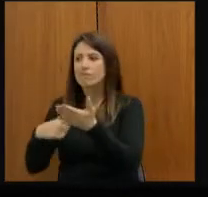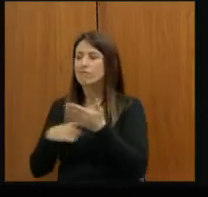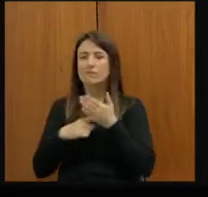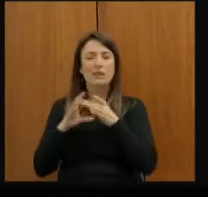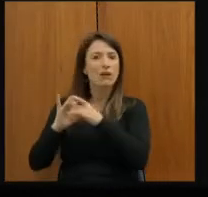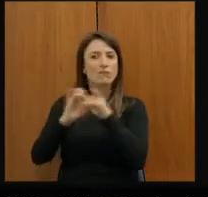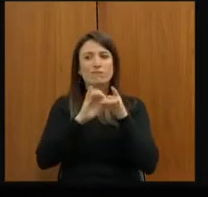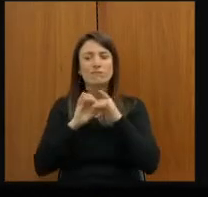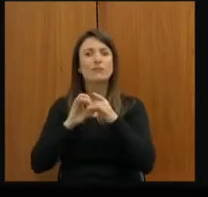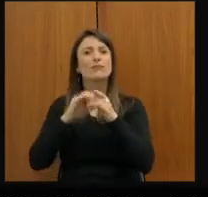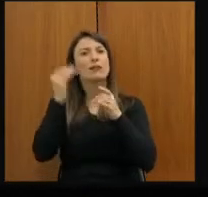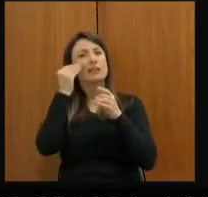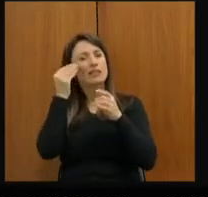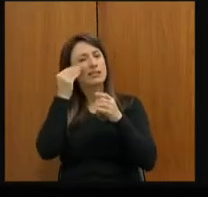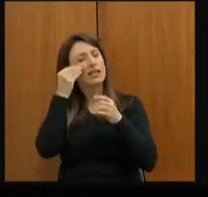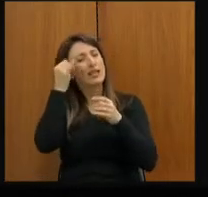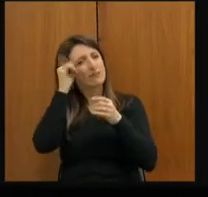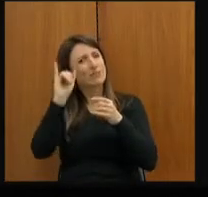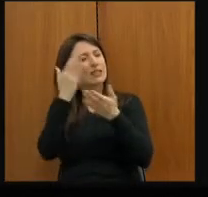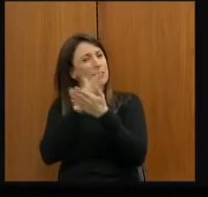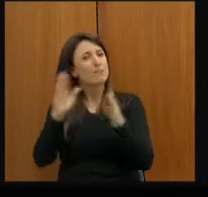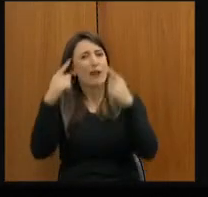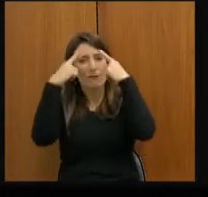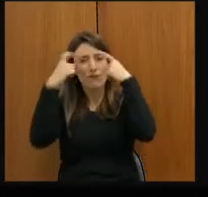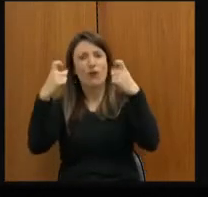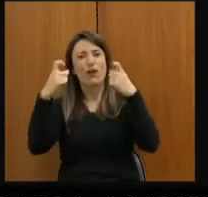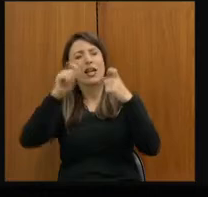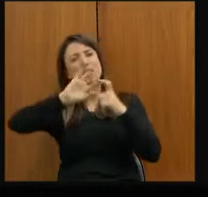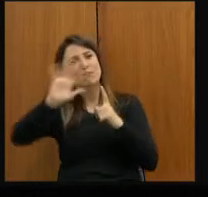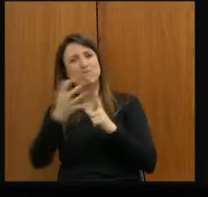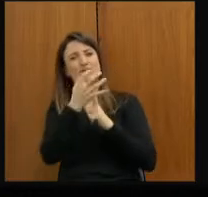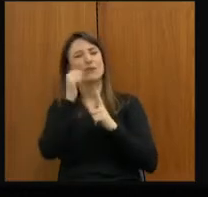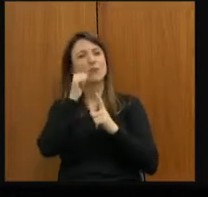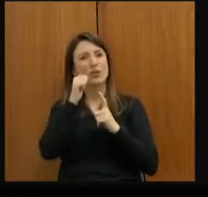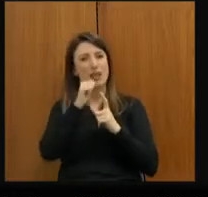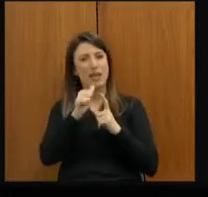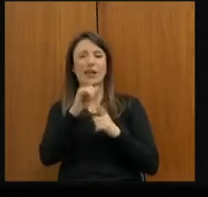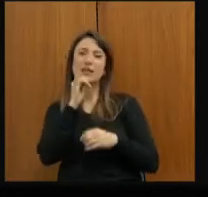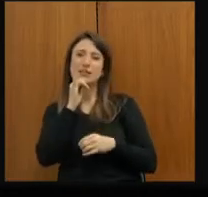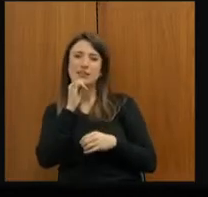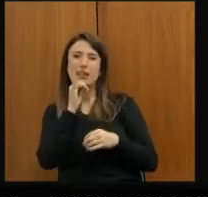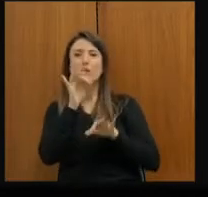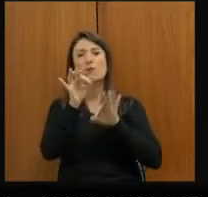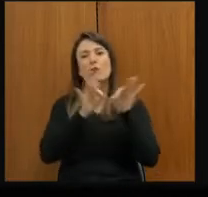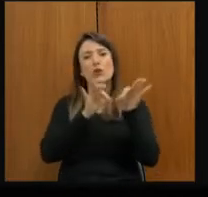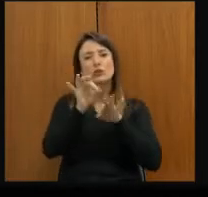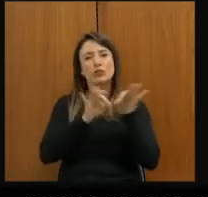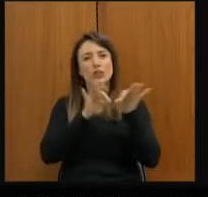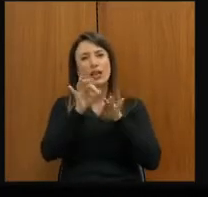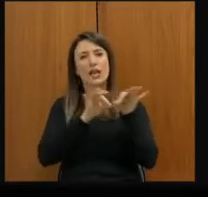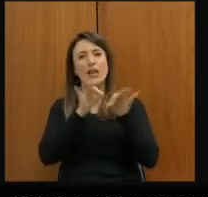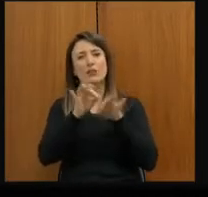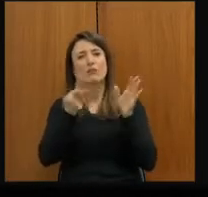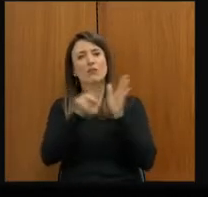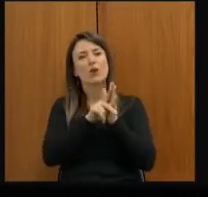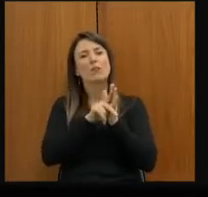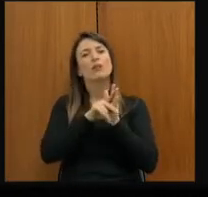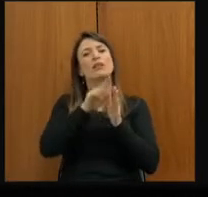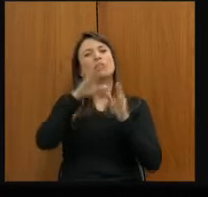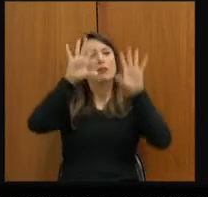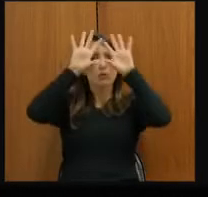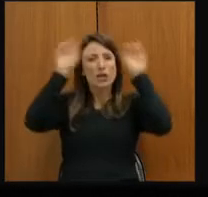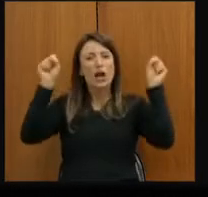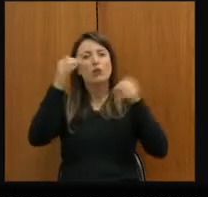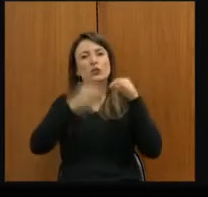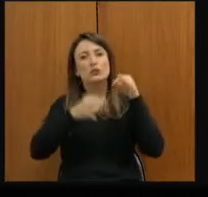violência doméstica e familiar contra a mulher sendo um dos exemplos o projeto que será lançado pelo Tribunal de Justiça de Minas Gerais